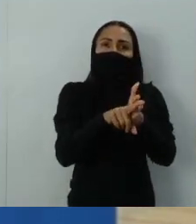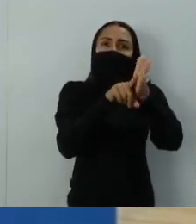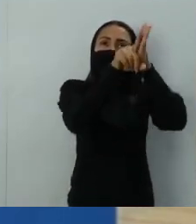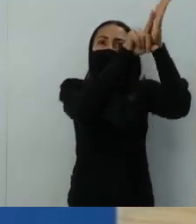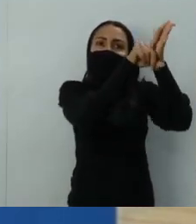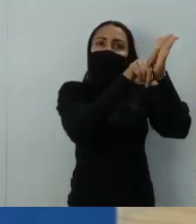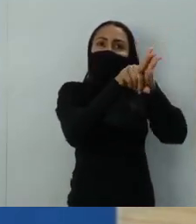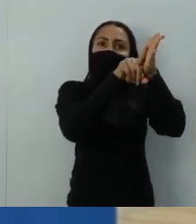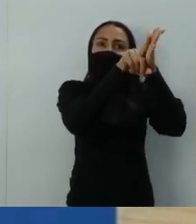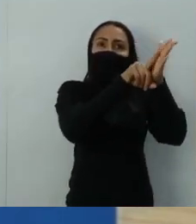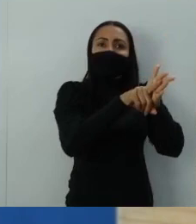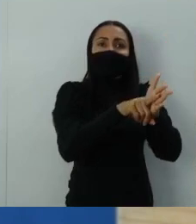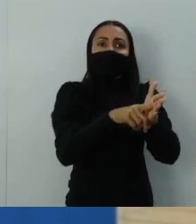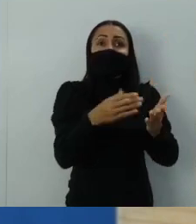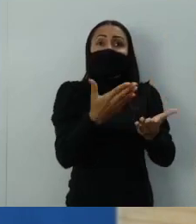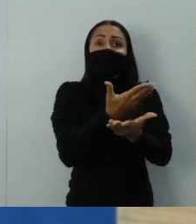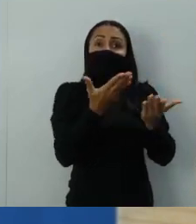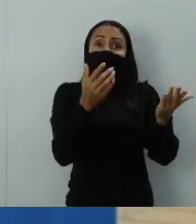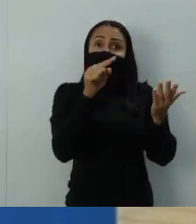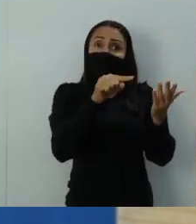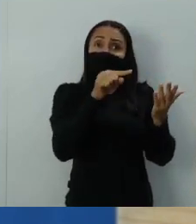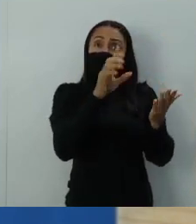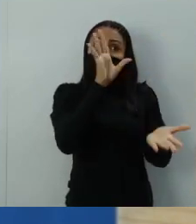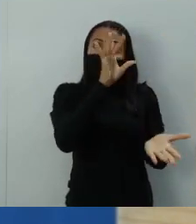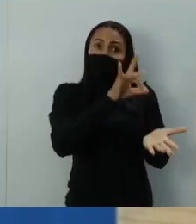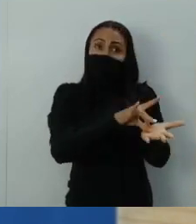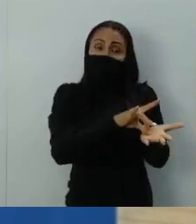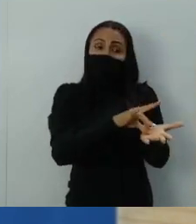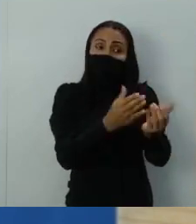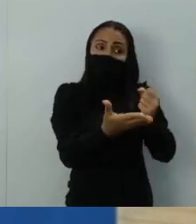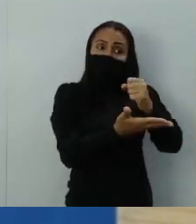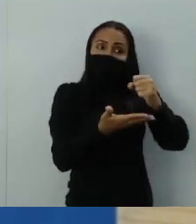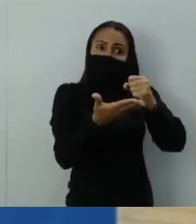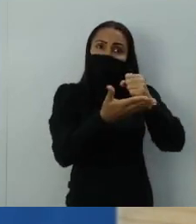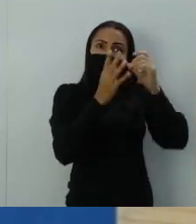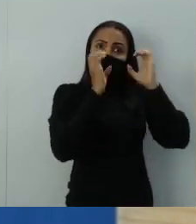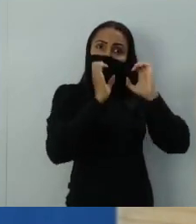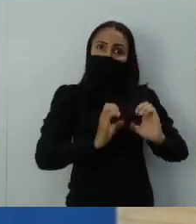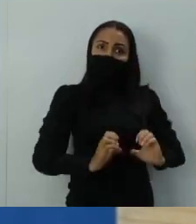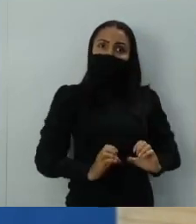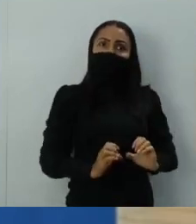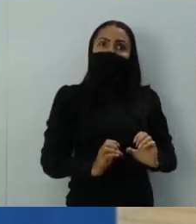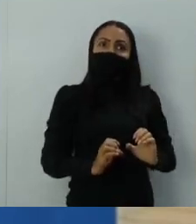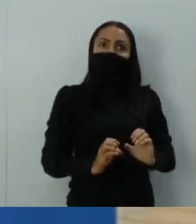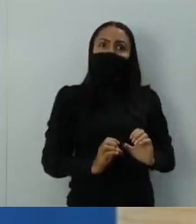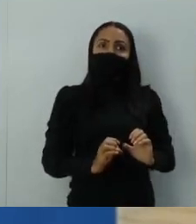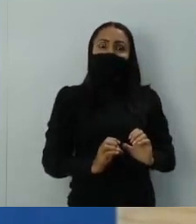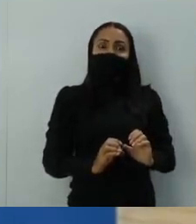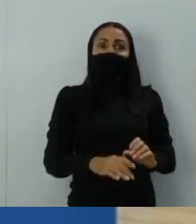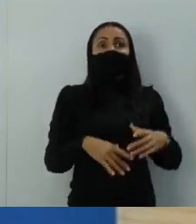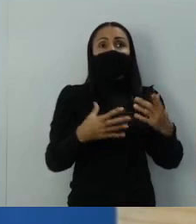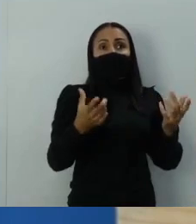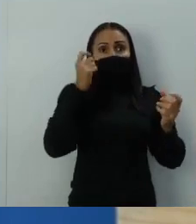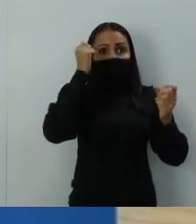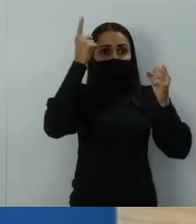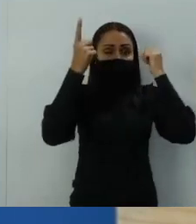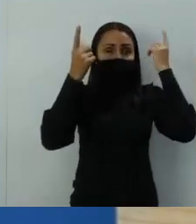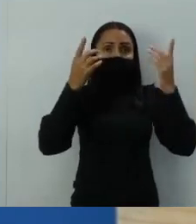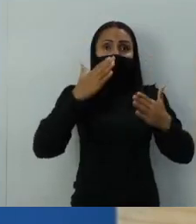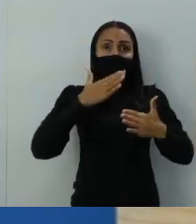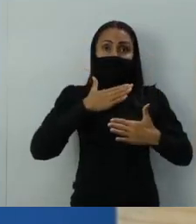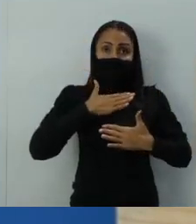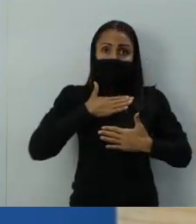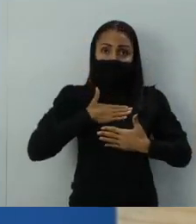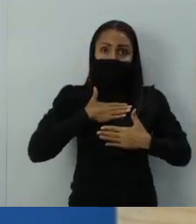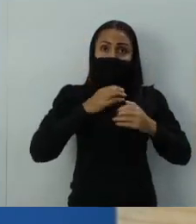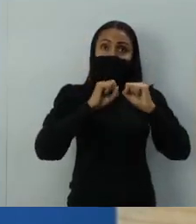realmente é baseado na ética, o que deveria ser o ideal para mim e para a sociedade que eu devo estar